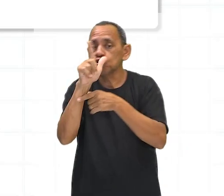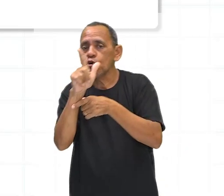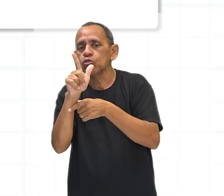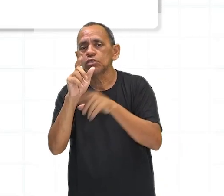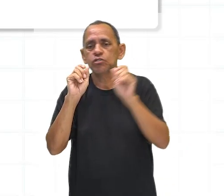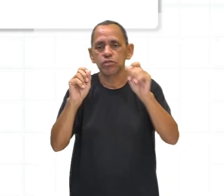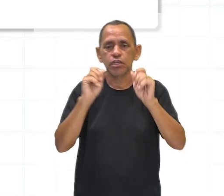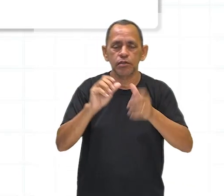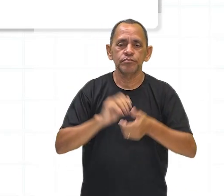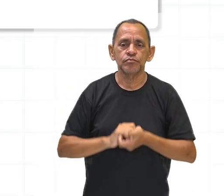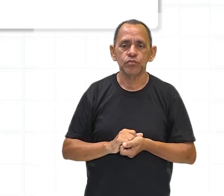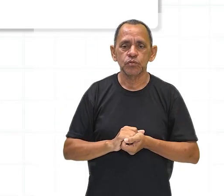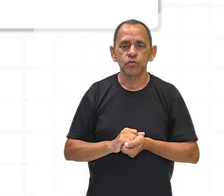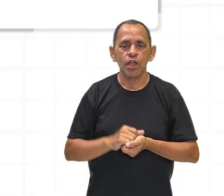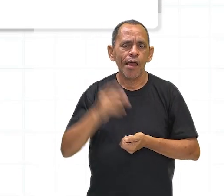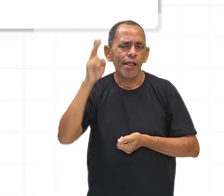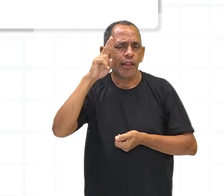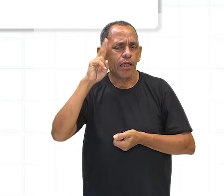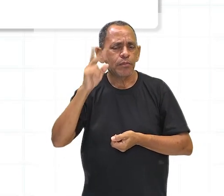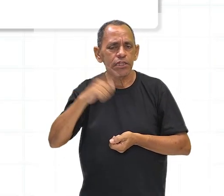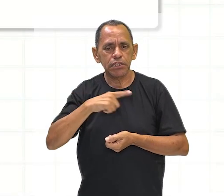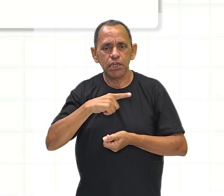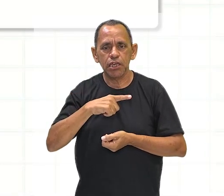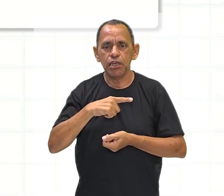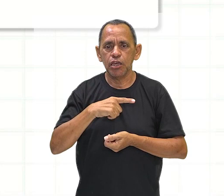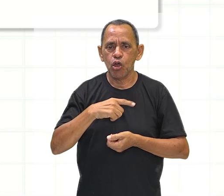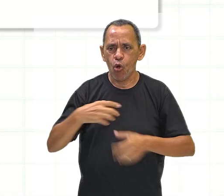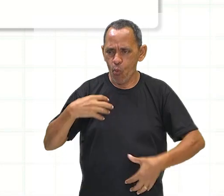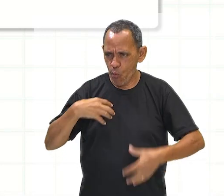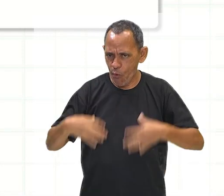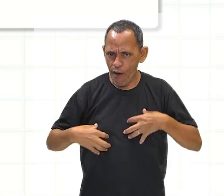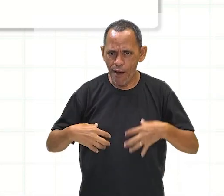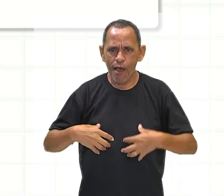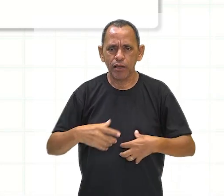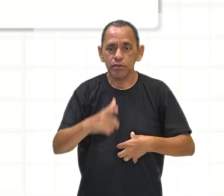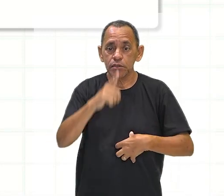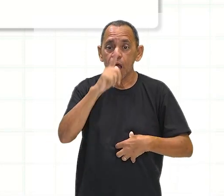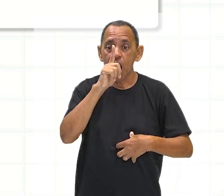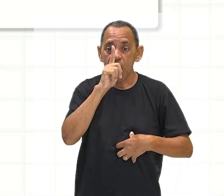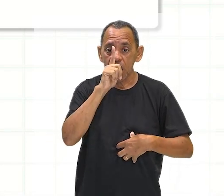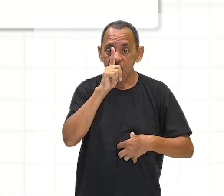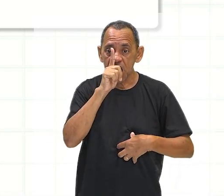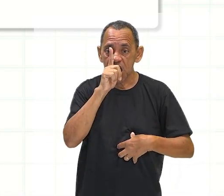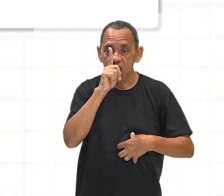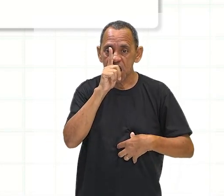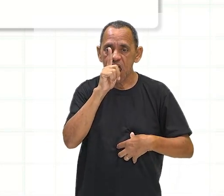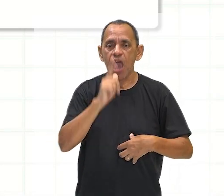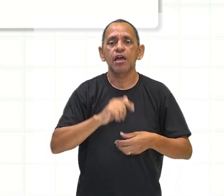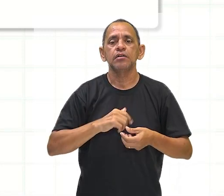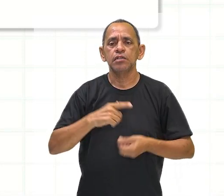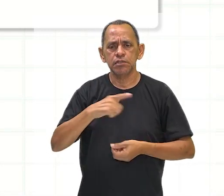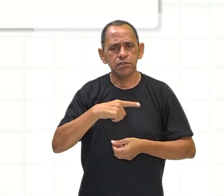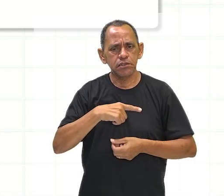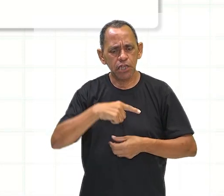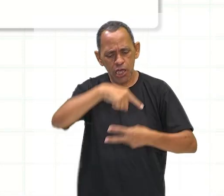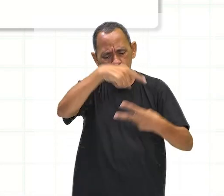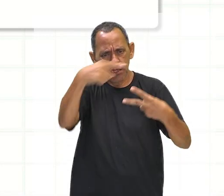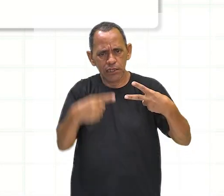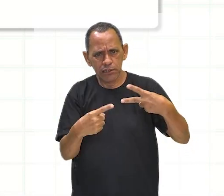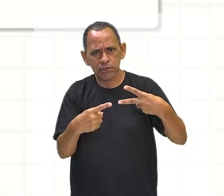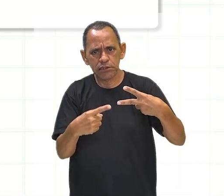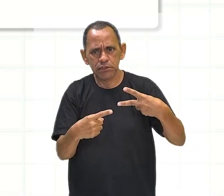aí. O pênis, então, é um órgão cilíndrico externo que possui dois tipos de